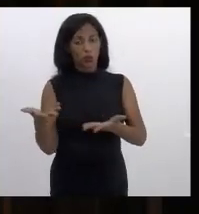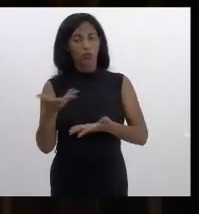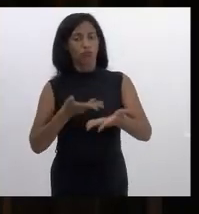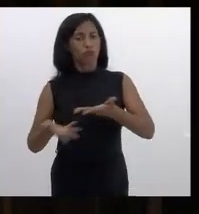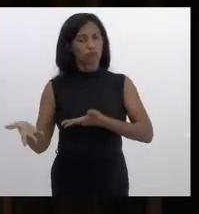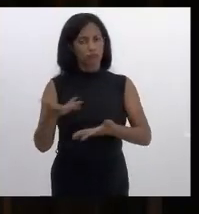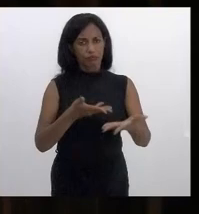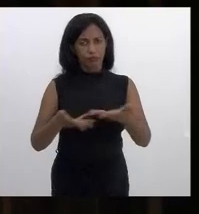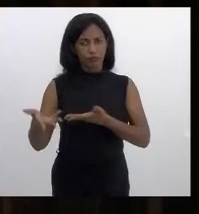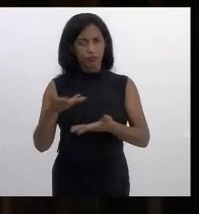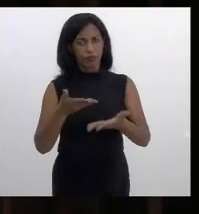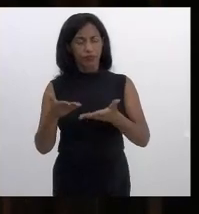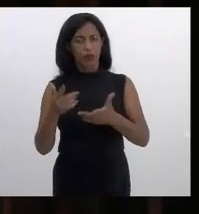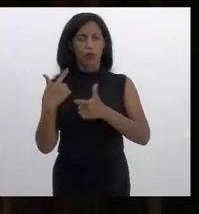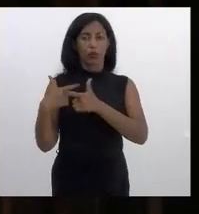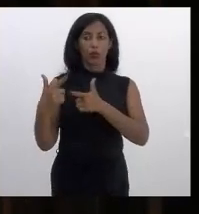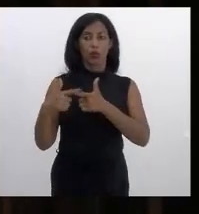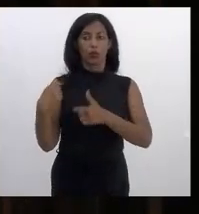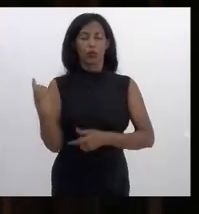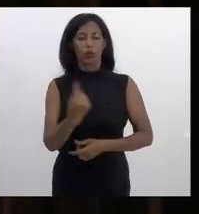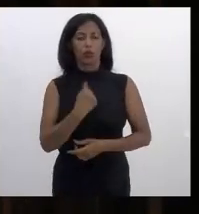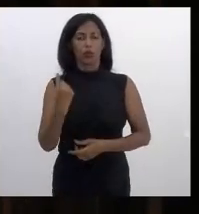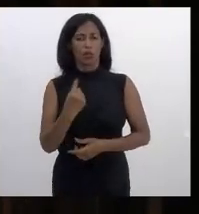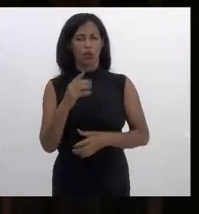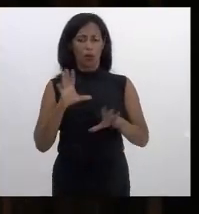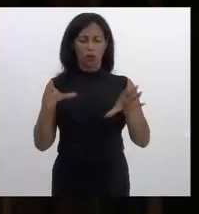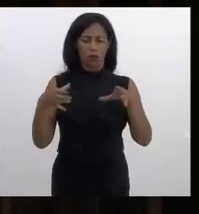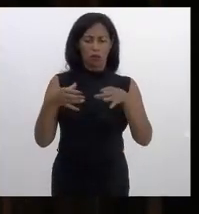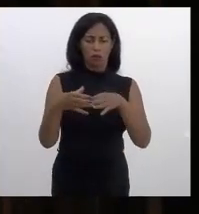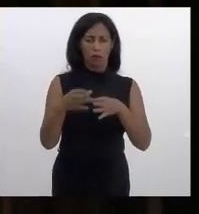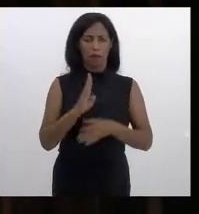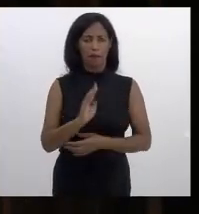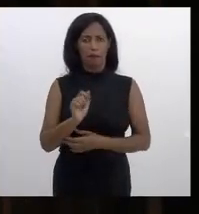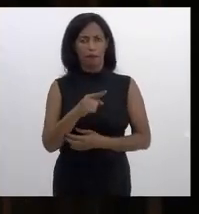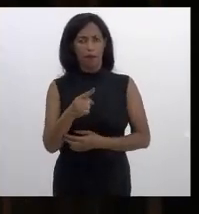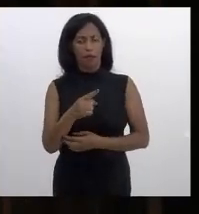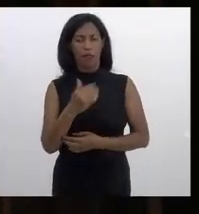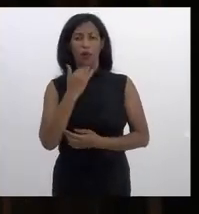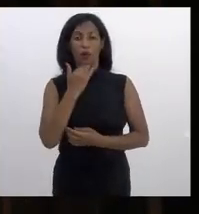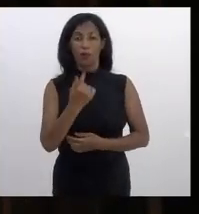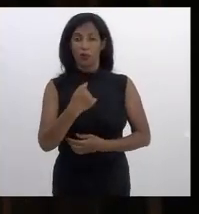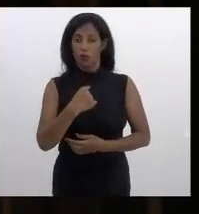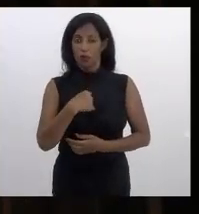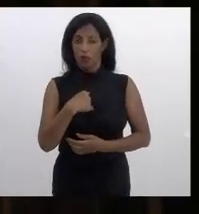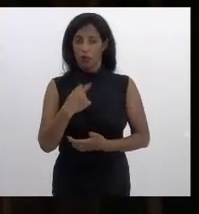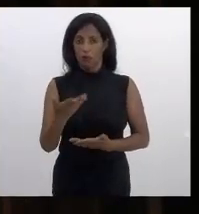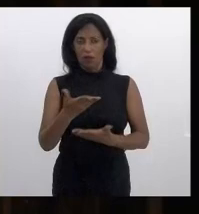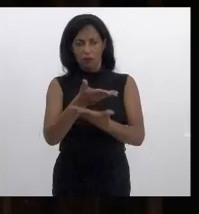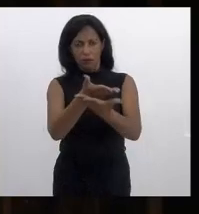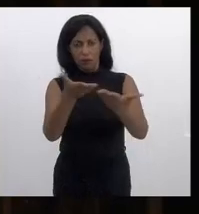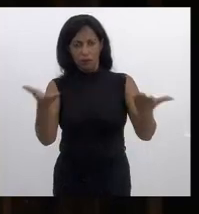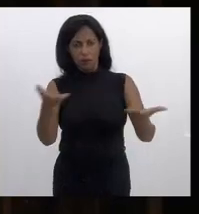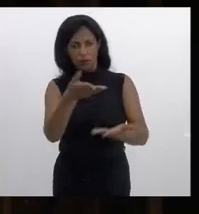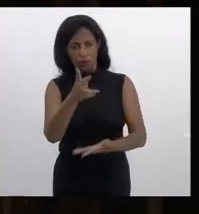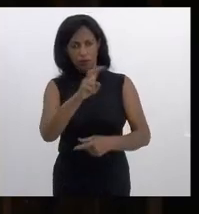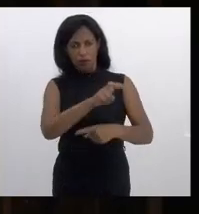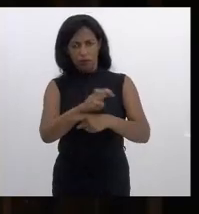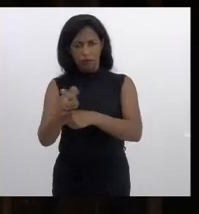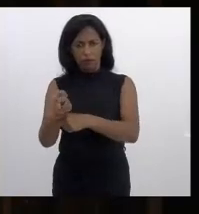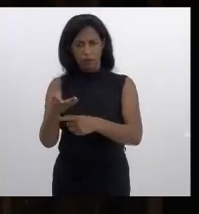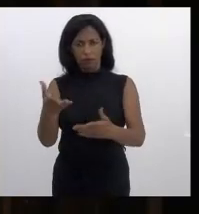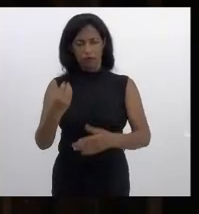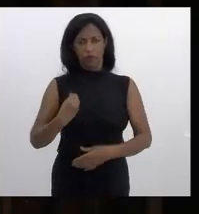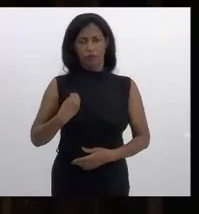participem dos problemas da nossas corporações Valeu Esse é um pedido que eu faço para os senhores que estão aqui